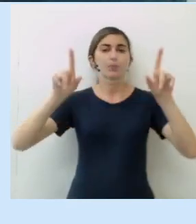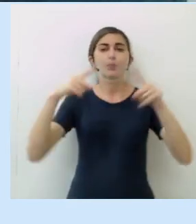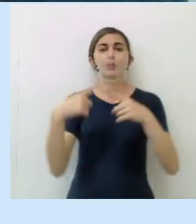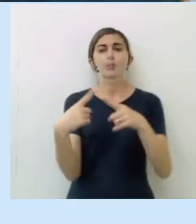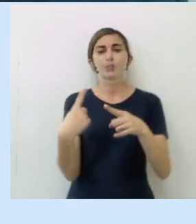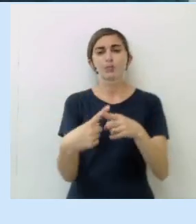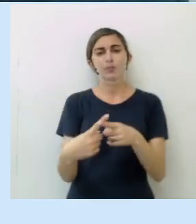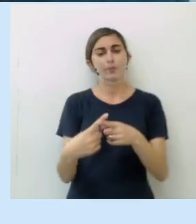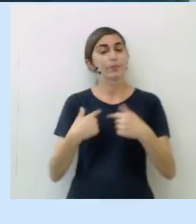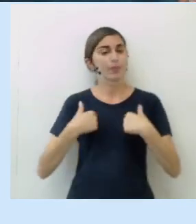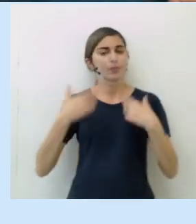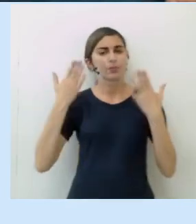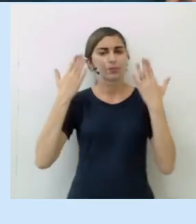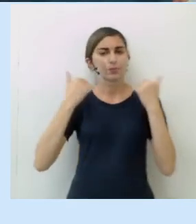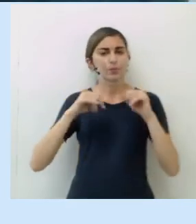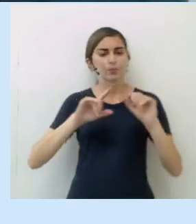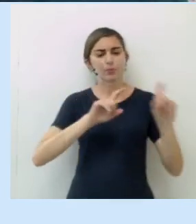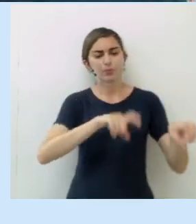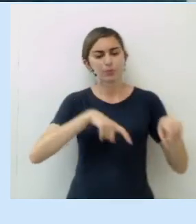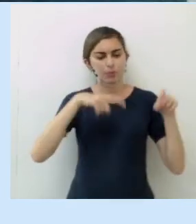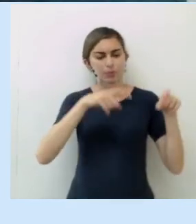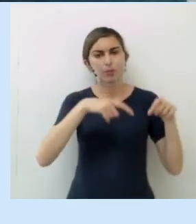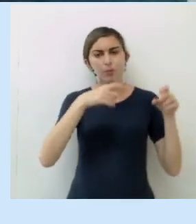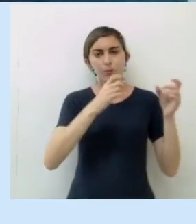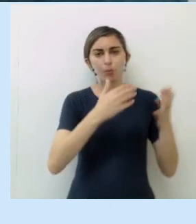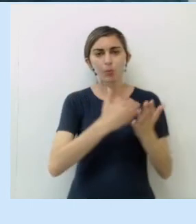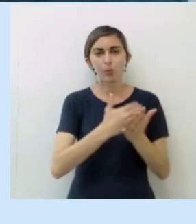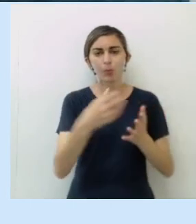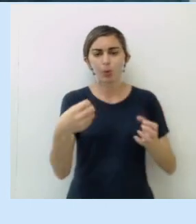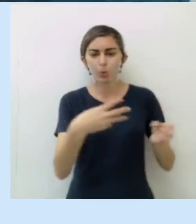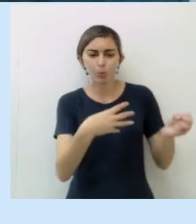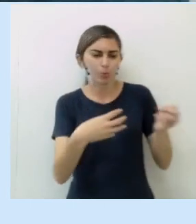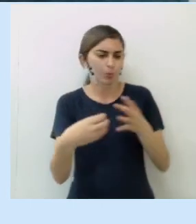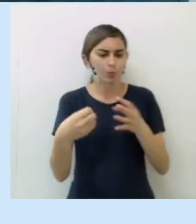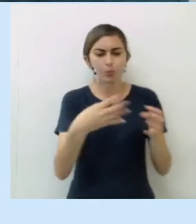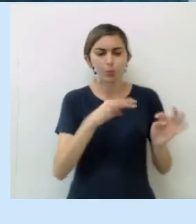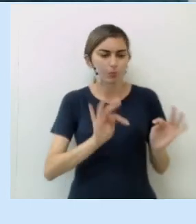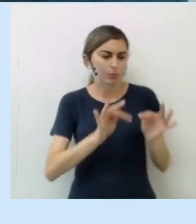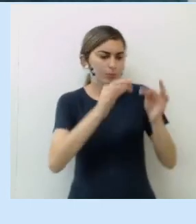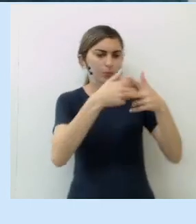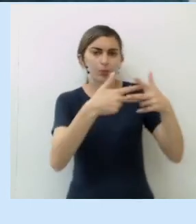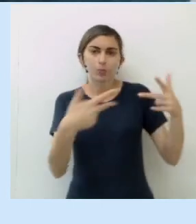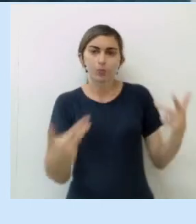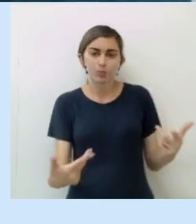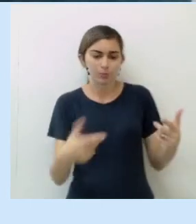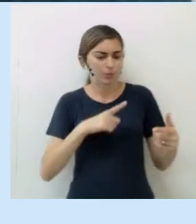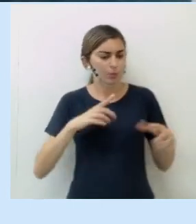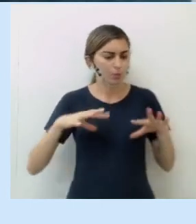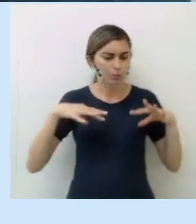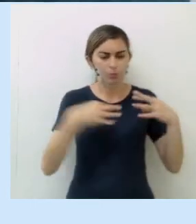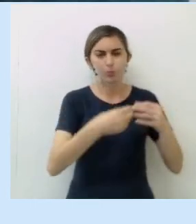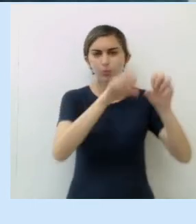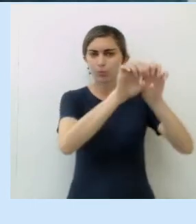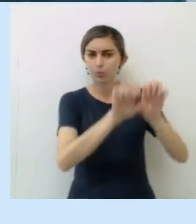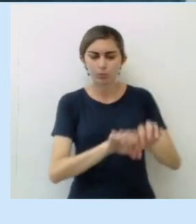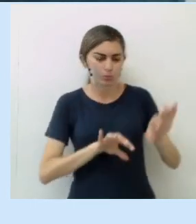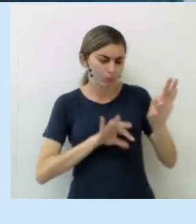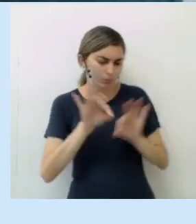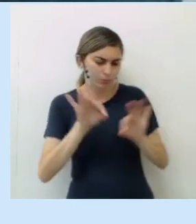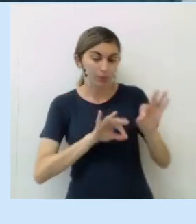mudança radical? Porque a gente sabe que o campo ele começa a se modernizar. A gente vai ver que o campo ele tem toda uma